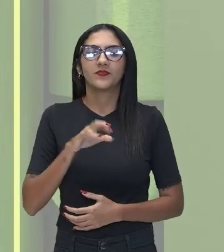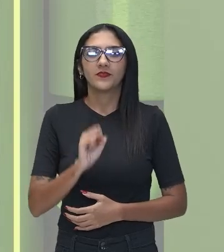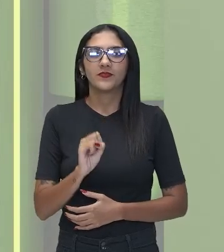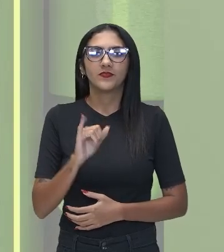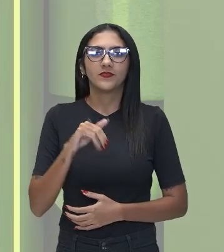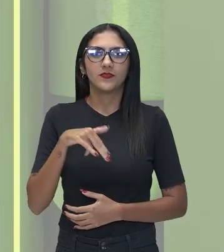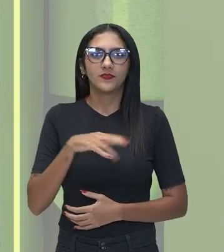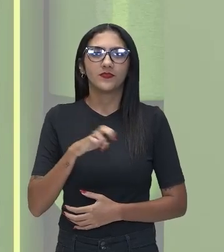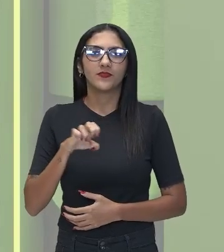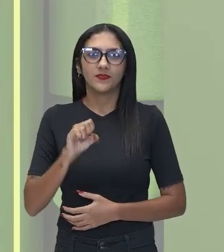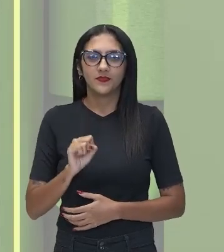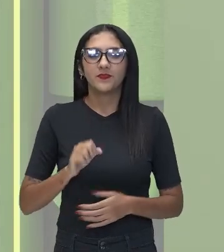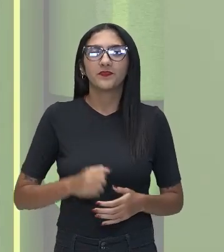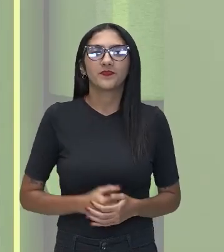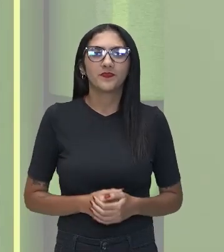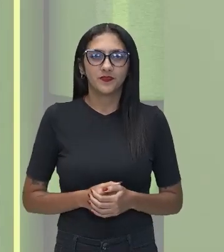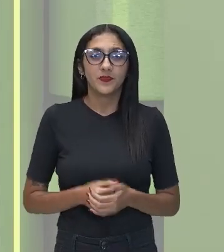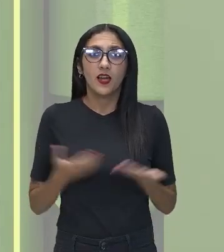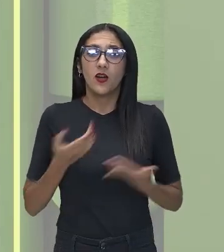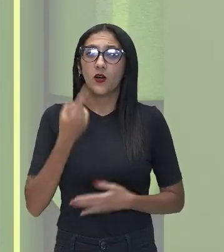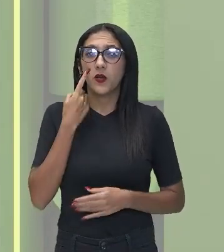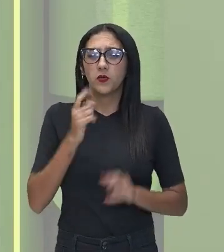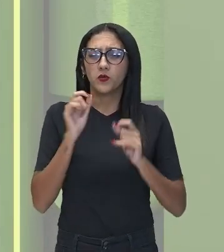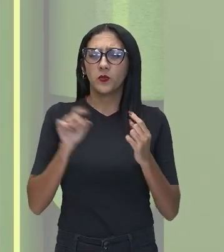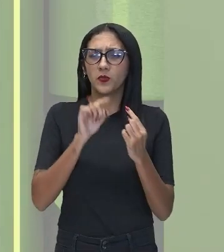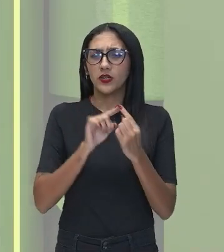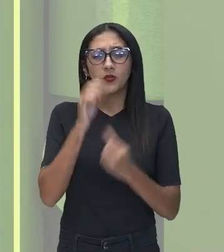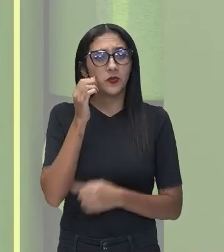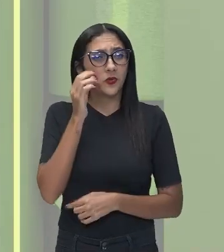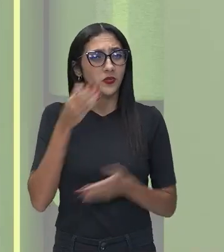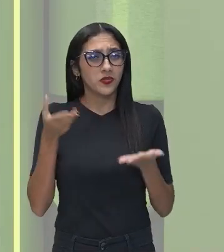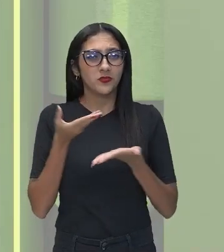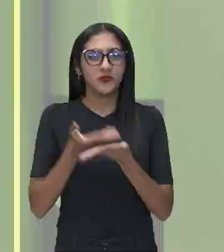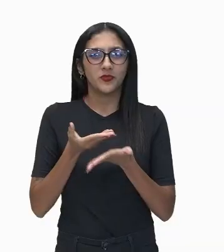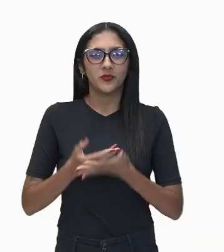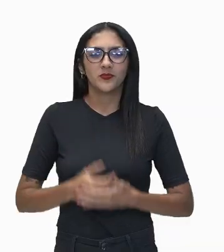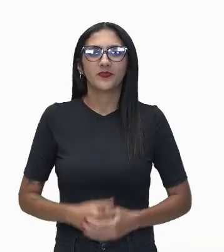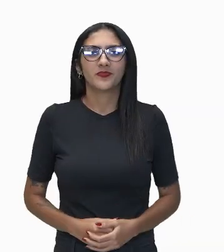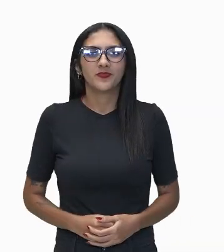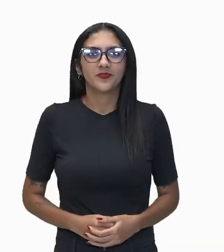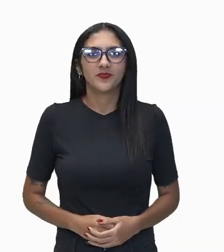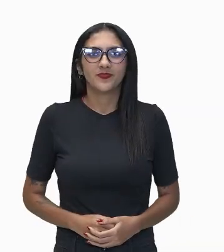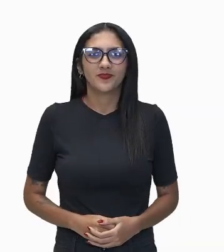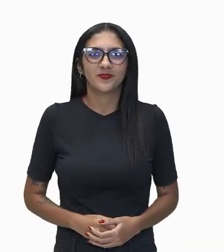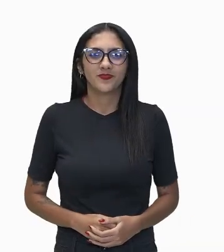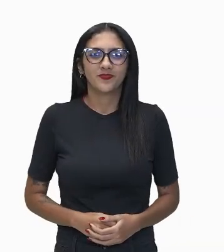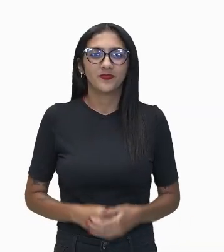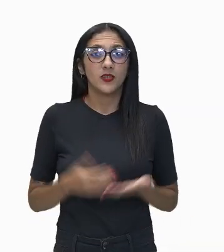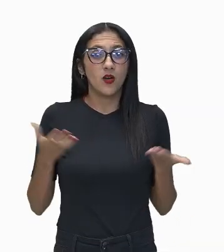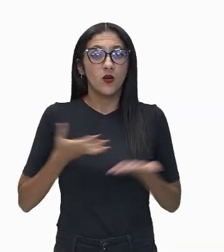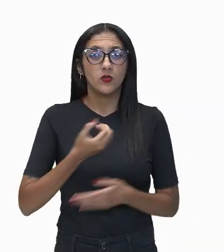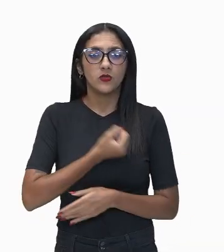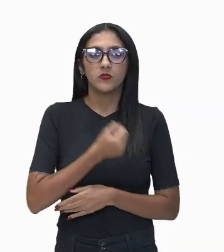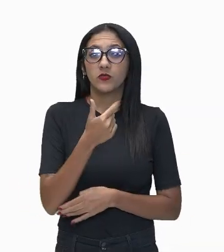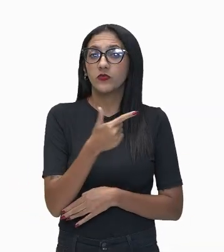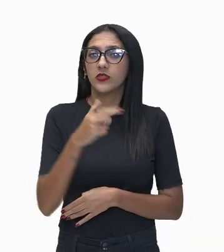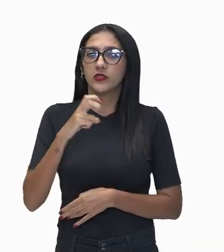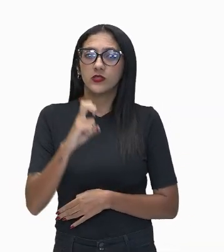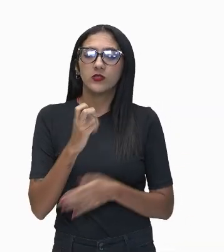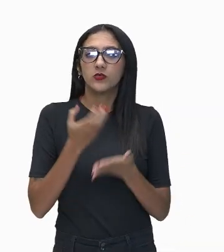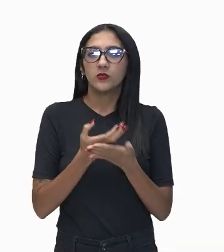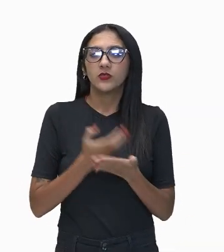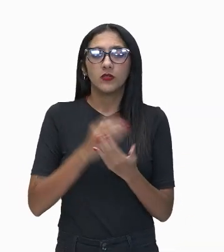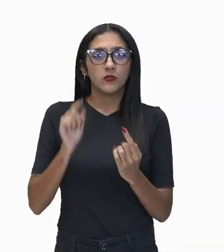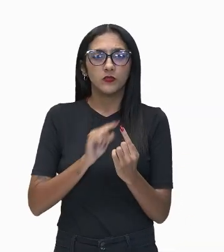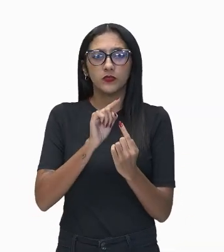Cristiane Marques e agora vamos ver qual é o objeto de conhecimento dessa nossa aula. Essa é a aula 25 e o